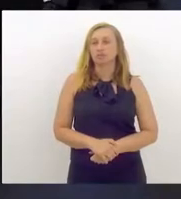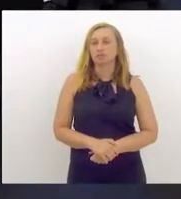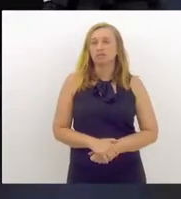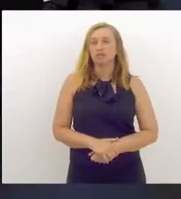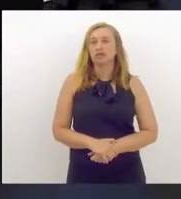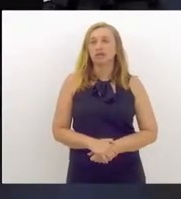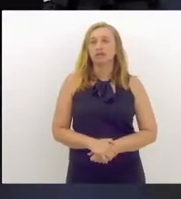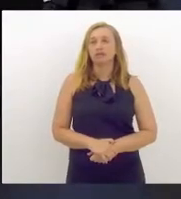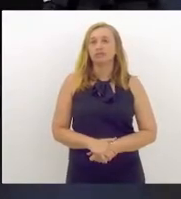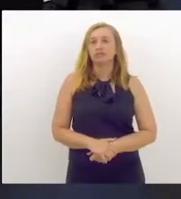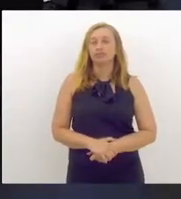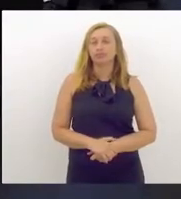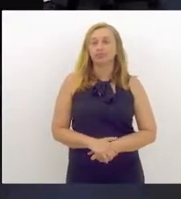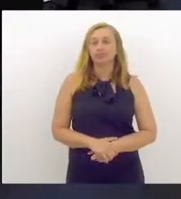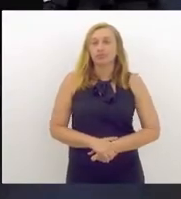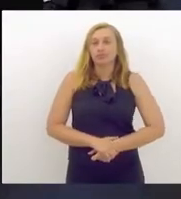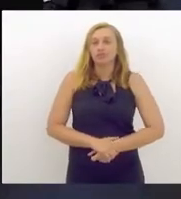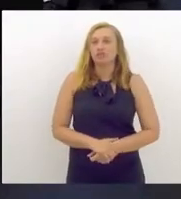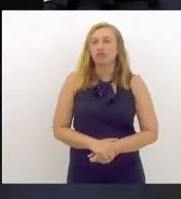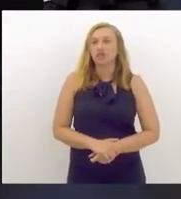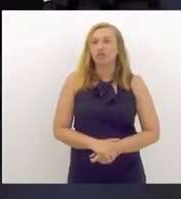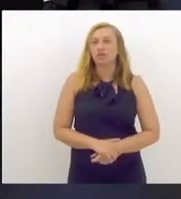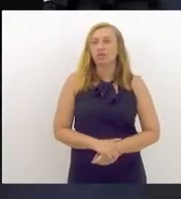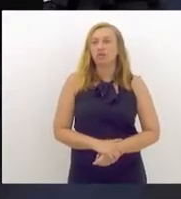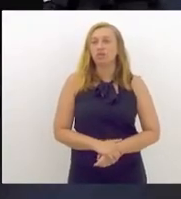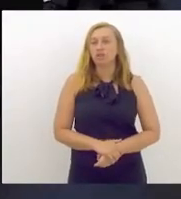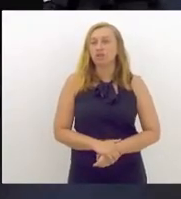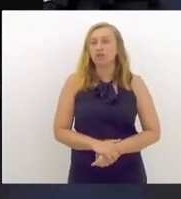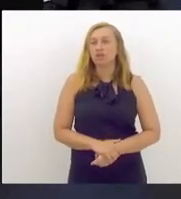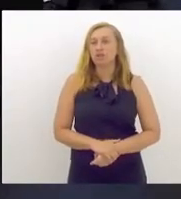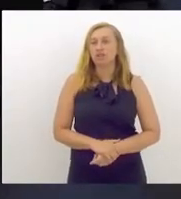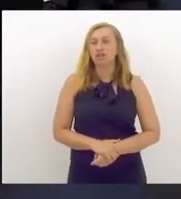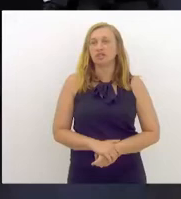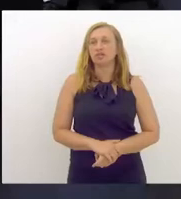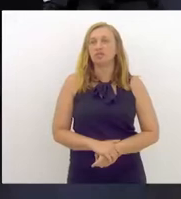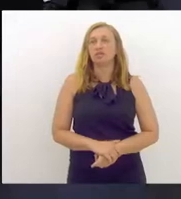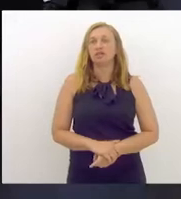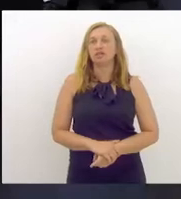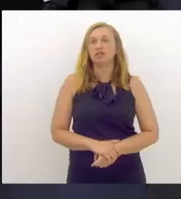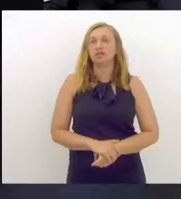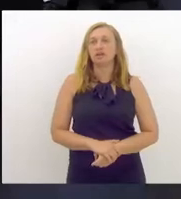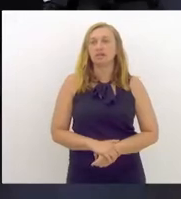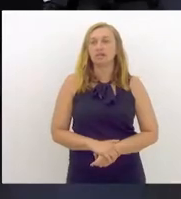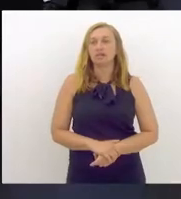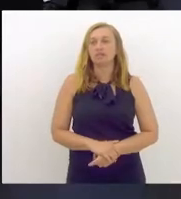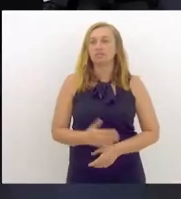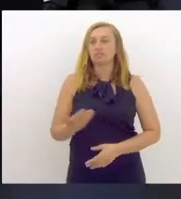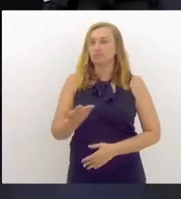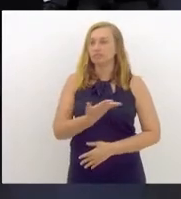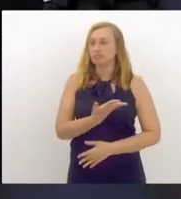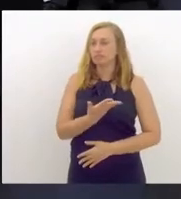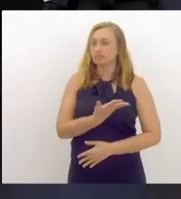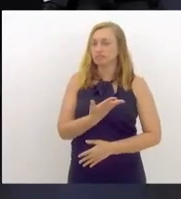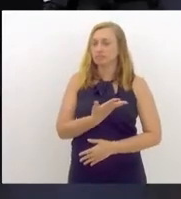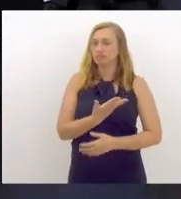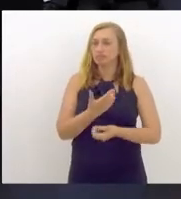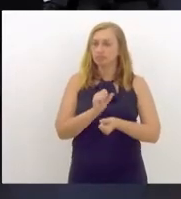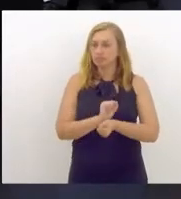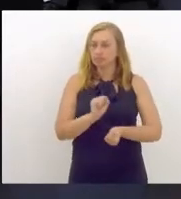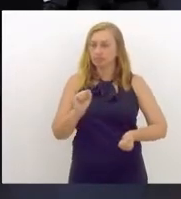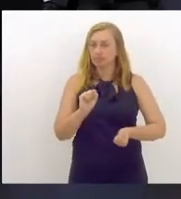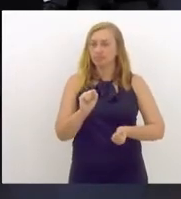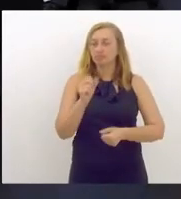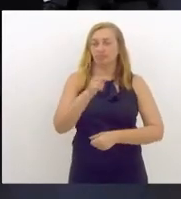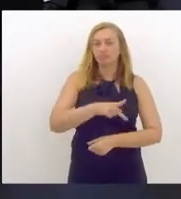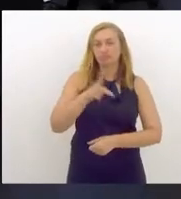e disse uma deputada Mônica Francisco é também soldar aqui um grande amigo meu né digamos foi